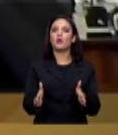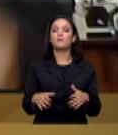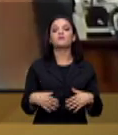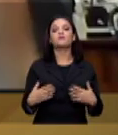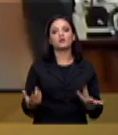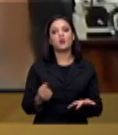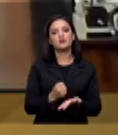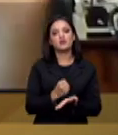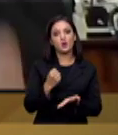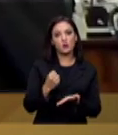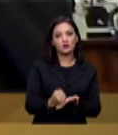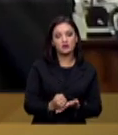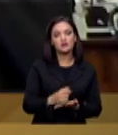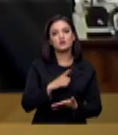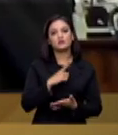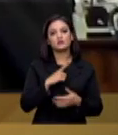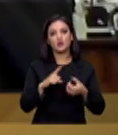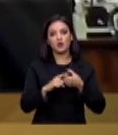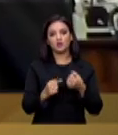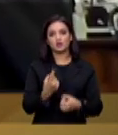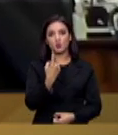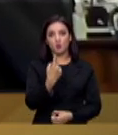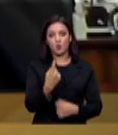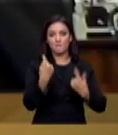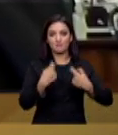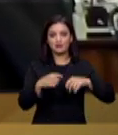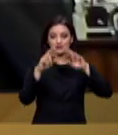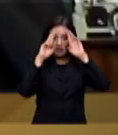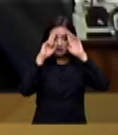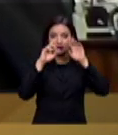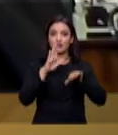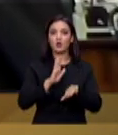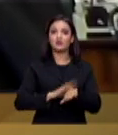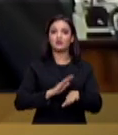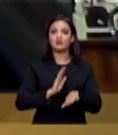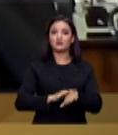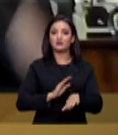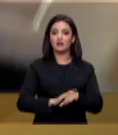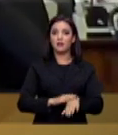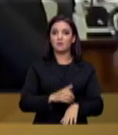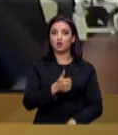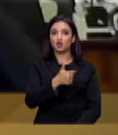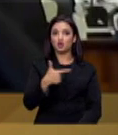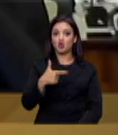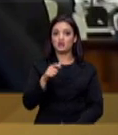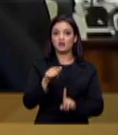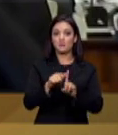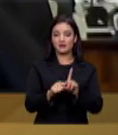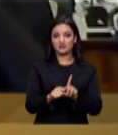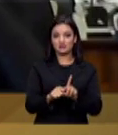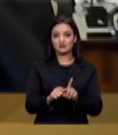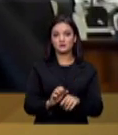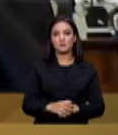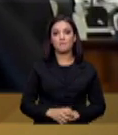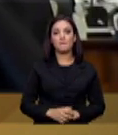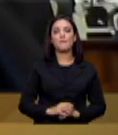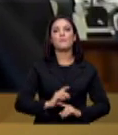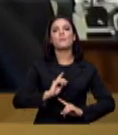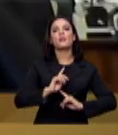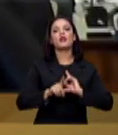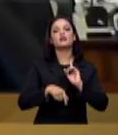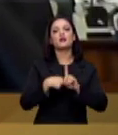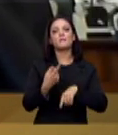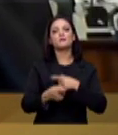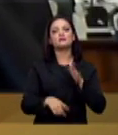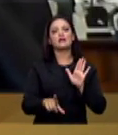E as contratações previstas no artigo 1º respeitariam o prazo de 12 meses. E depois veio a Lei